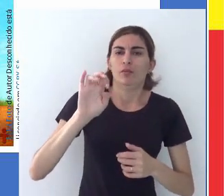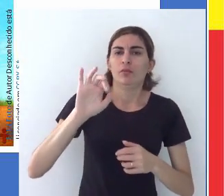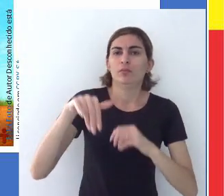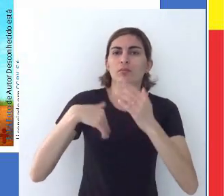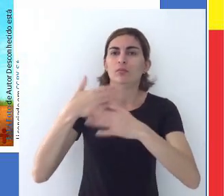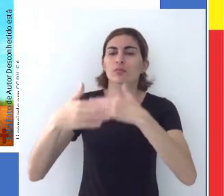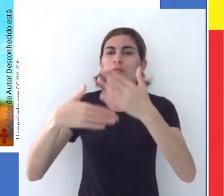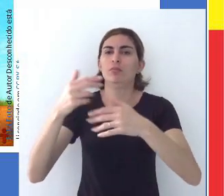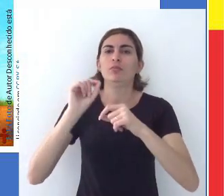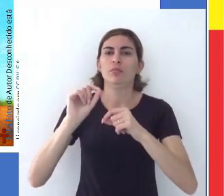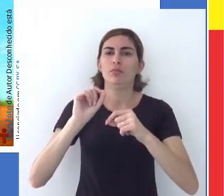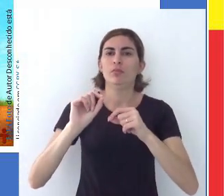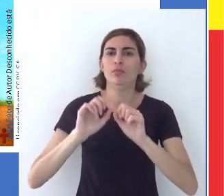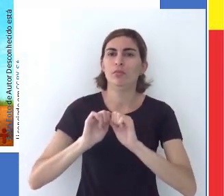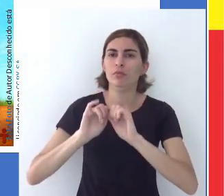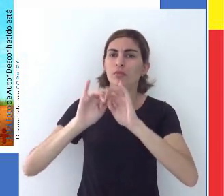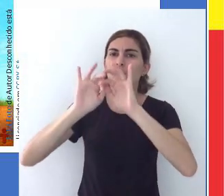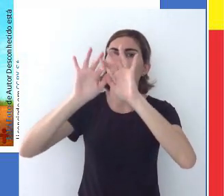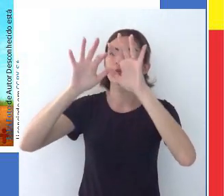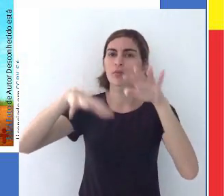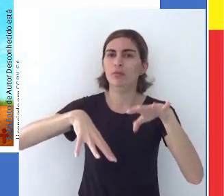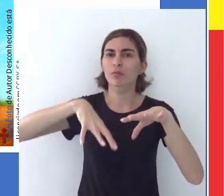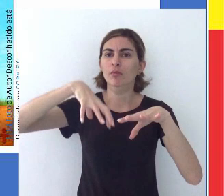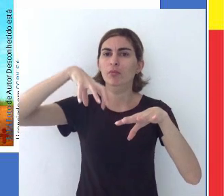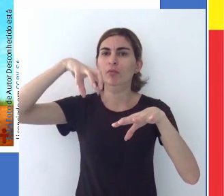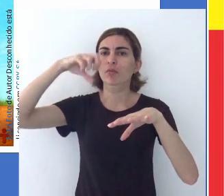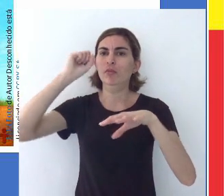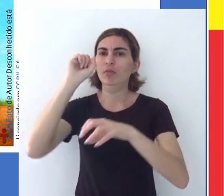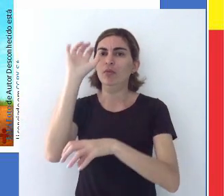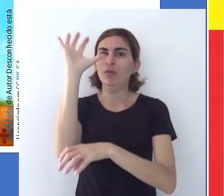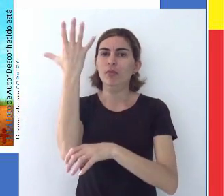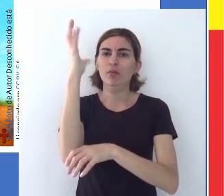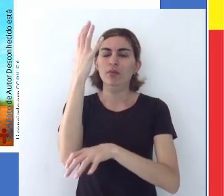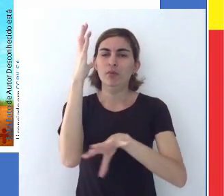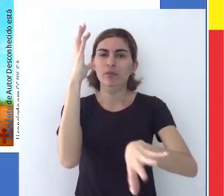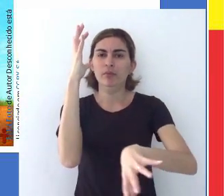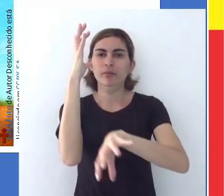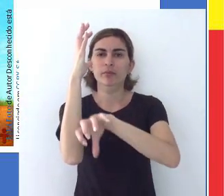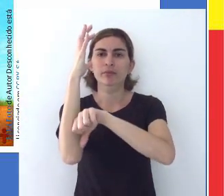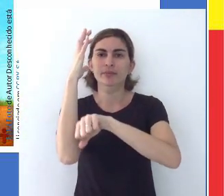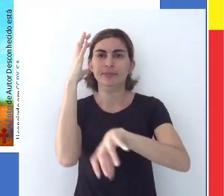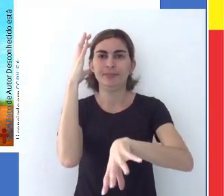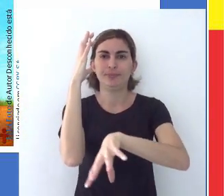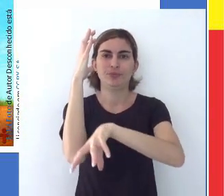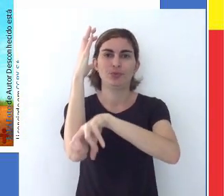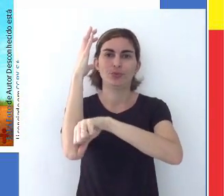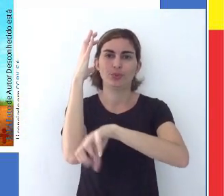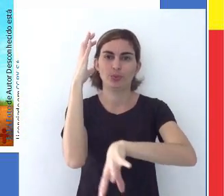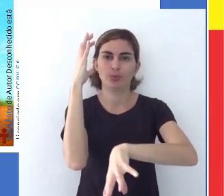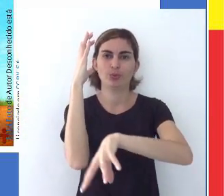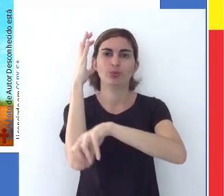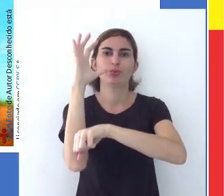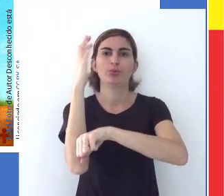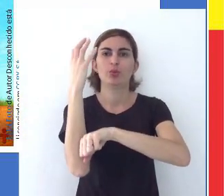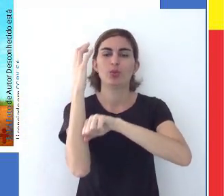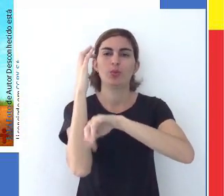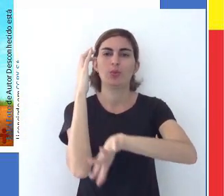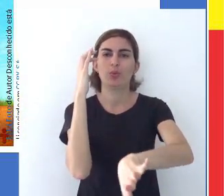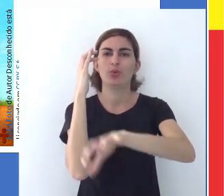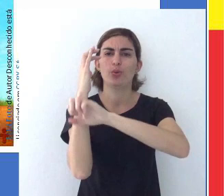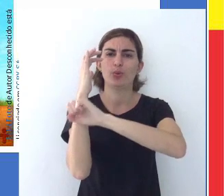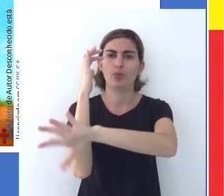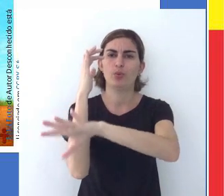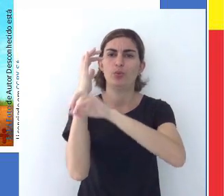vegetação, faz um processo chamado de evapotranspiração, onde as árvores funcionam como umas mangueirinhas